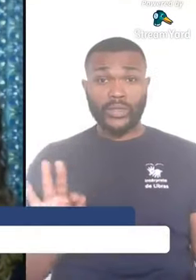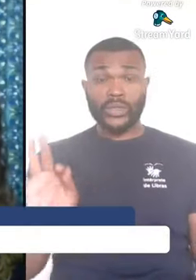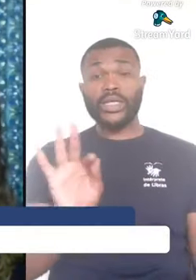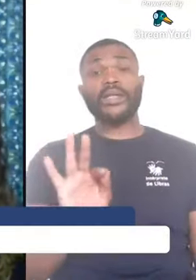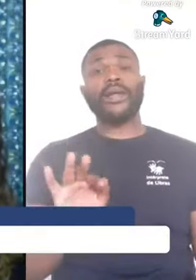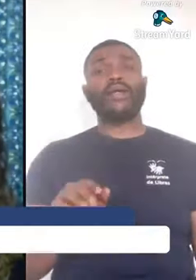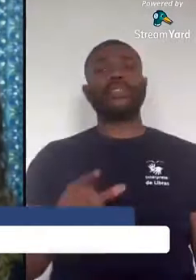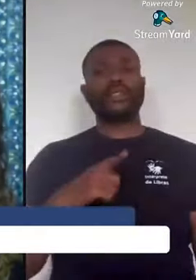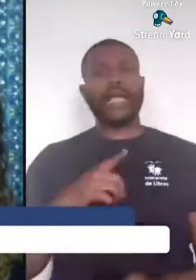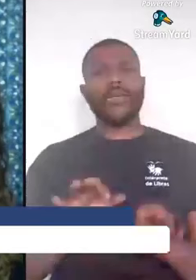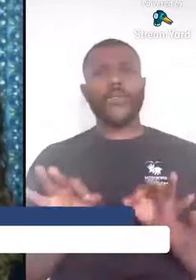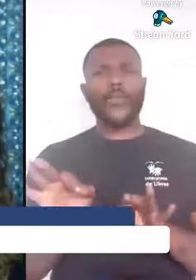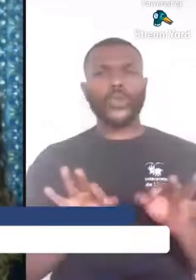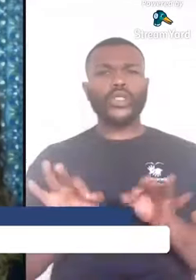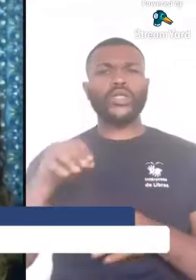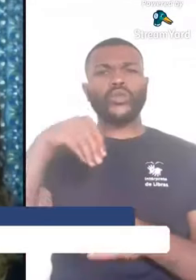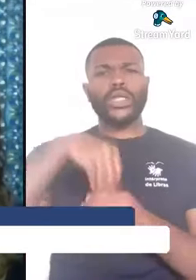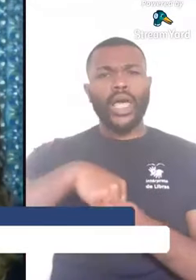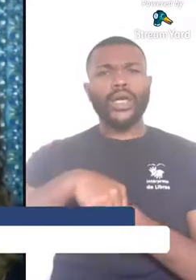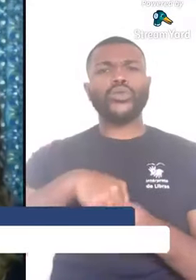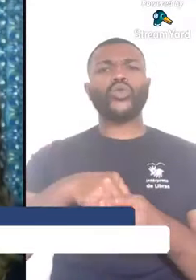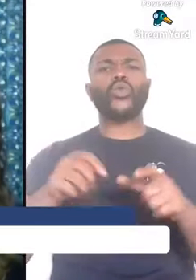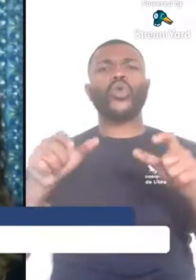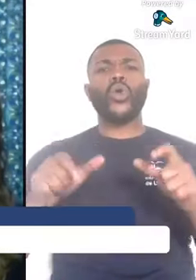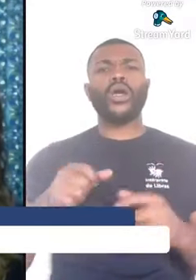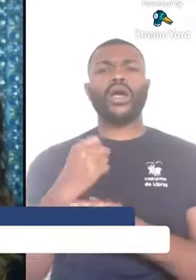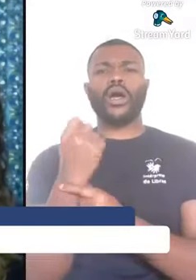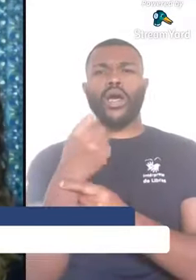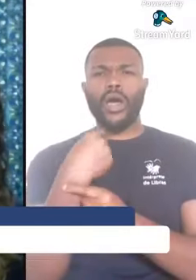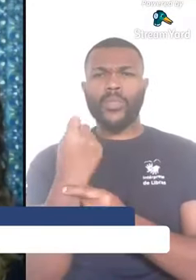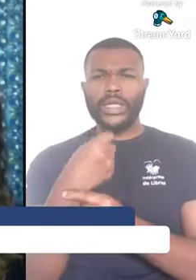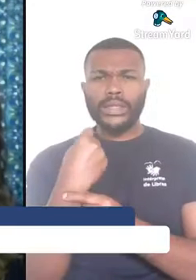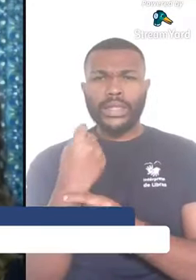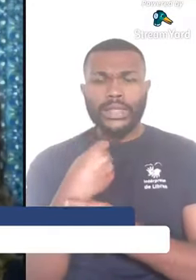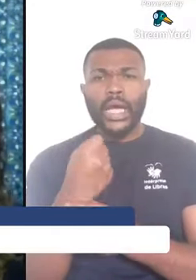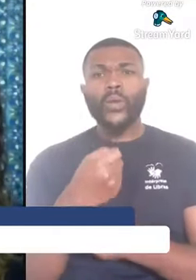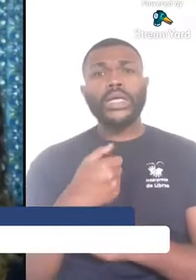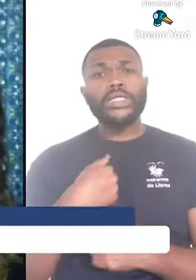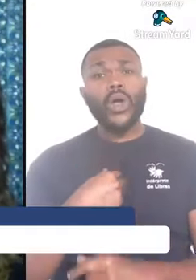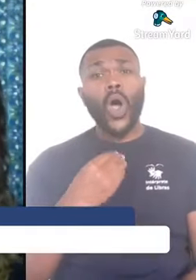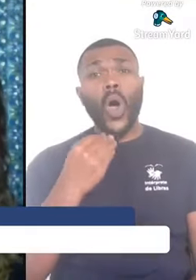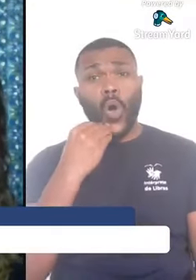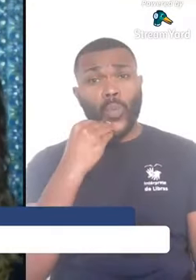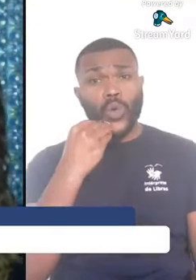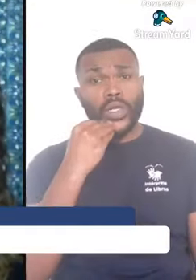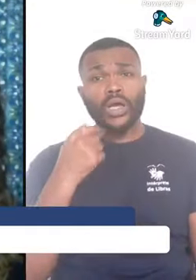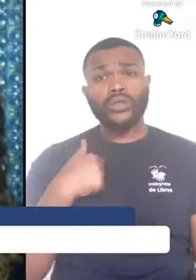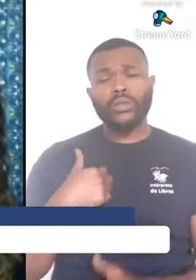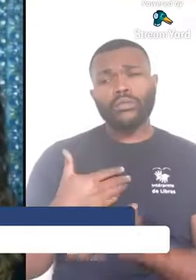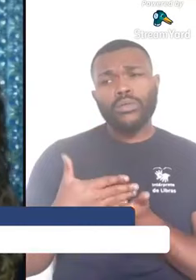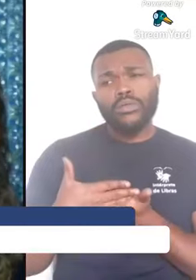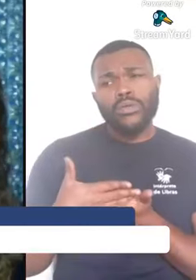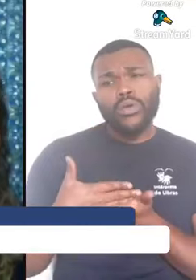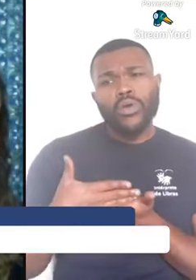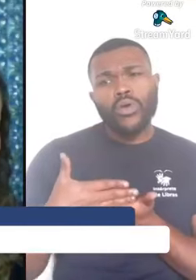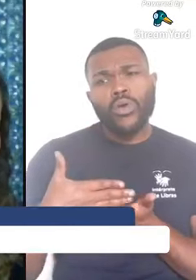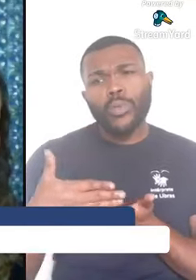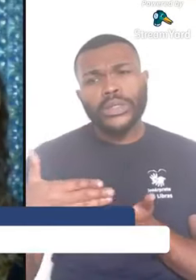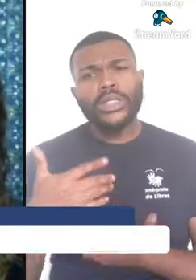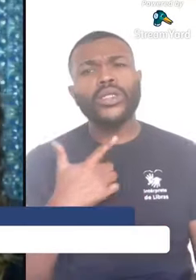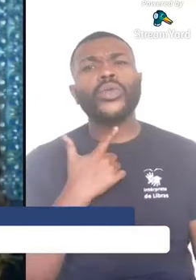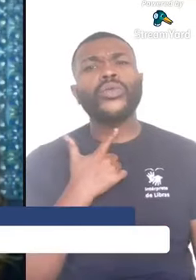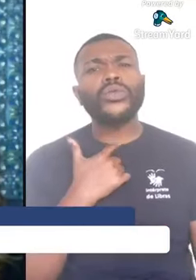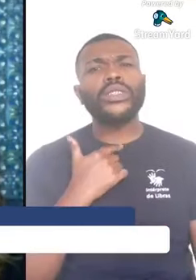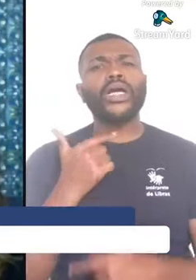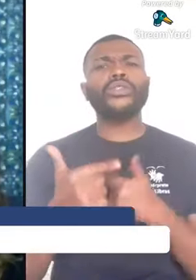tinha um centro de reabilitação lá dentro, então eu tive essa oportunidade. Então foi aí que começou essa vontade de trabalhar com